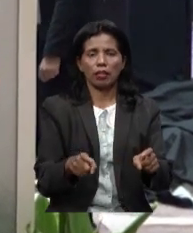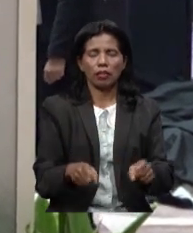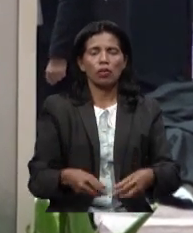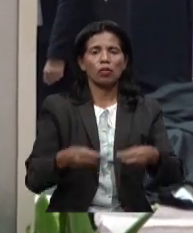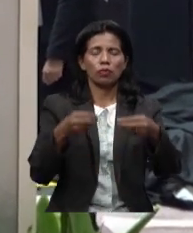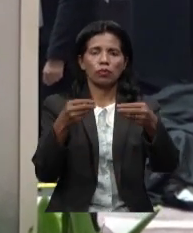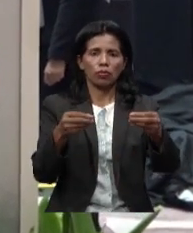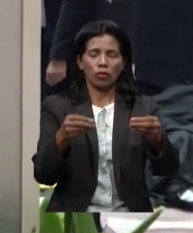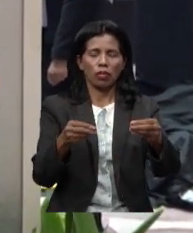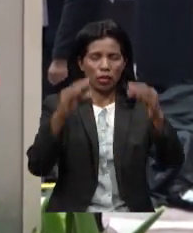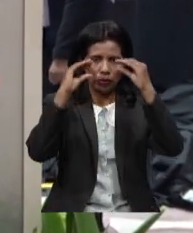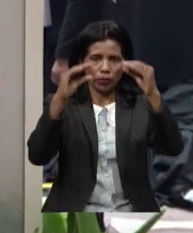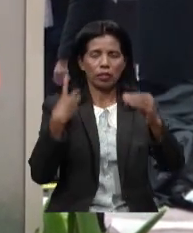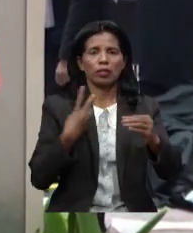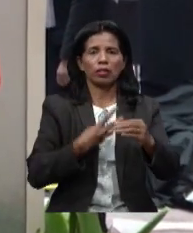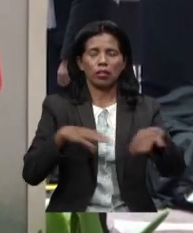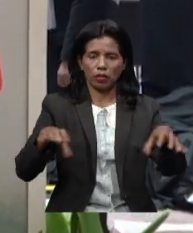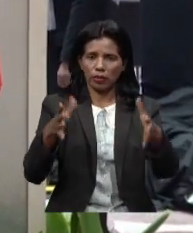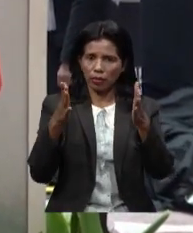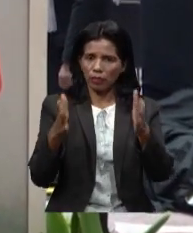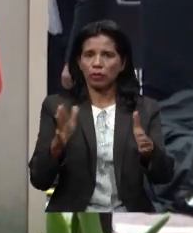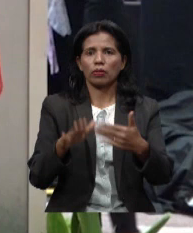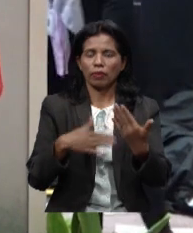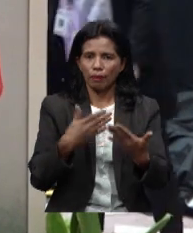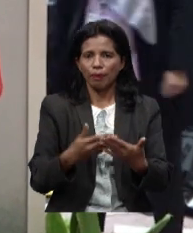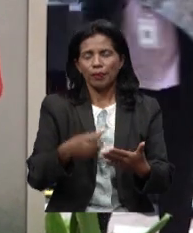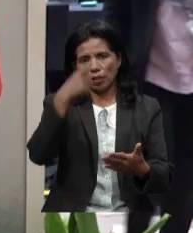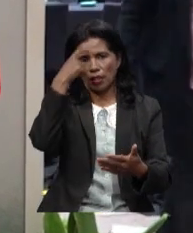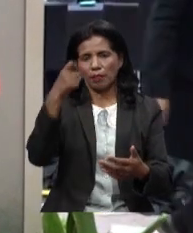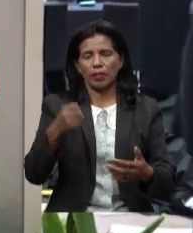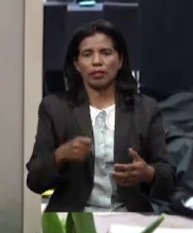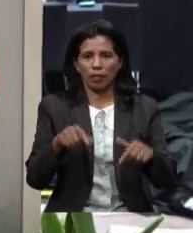capacitação ba iha itanian be recurso humano nia tamba nene